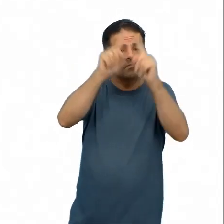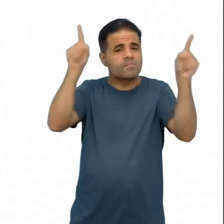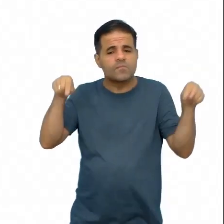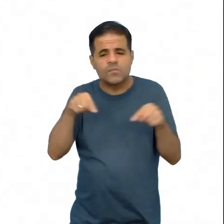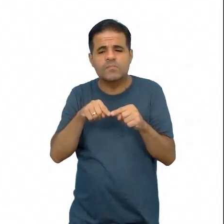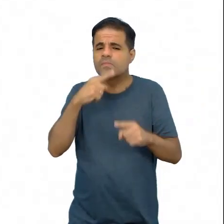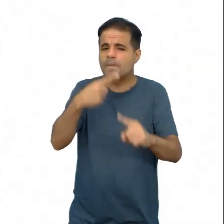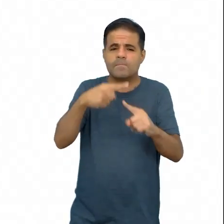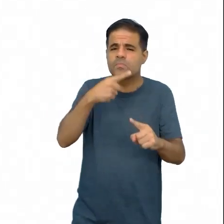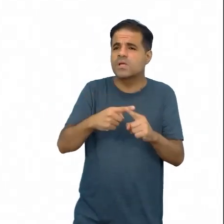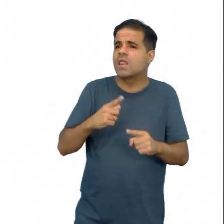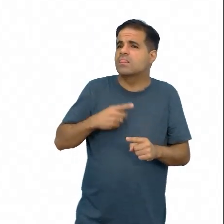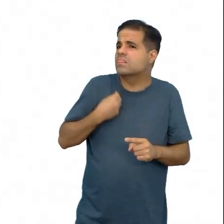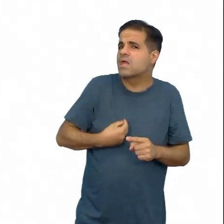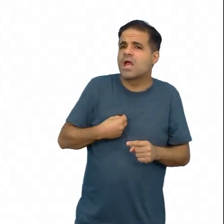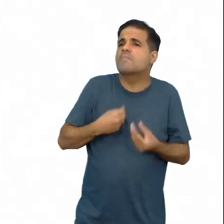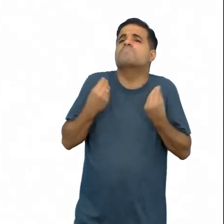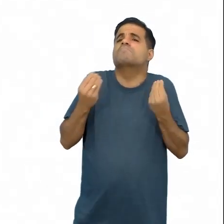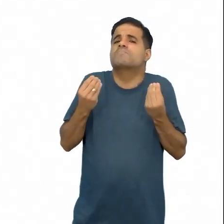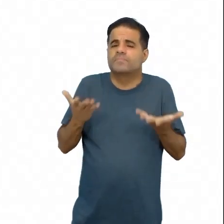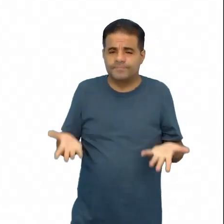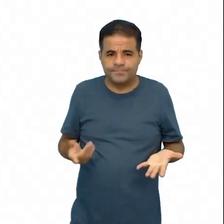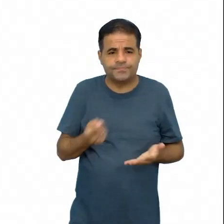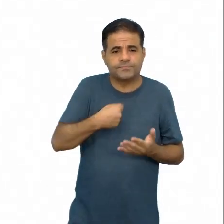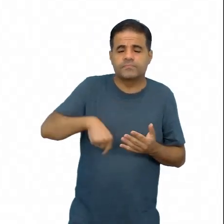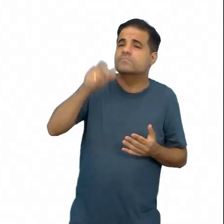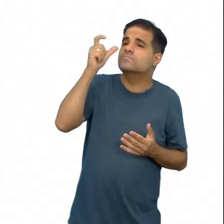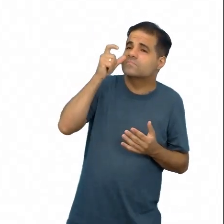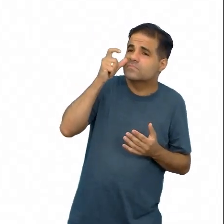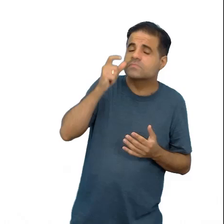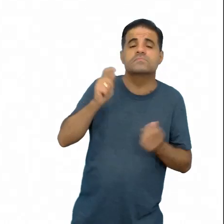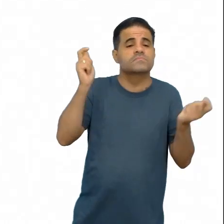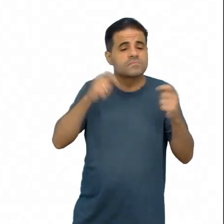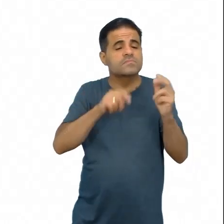que é? Por que existe isso daí, né? A gente vai observar que as